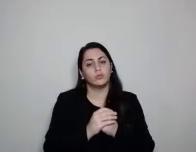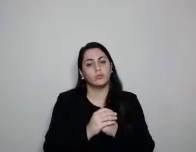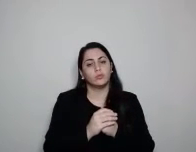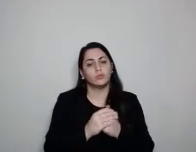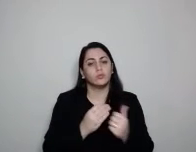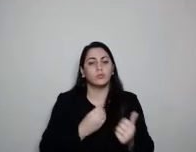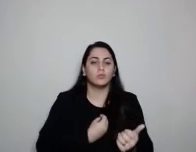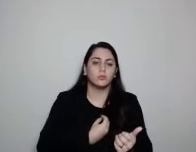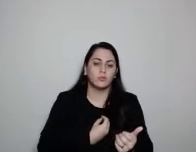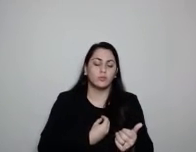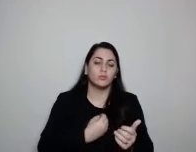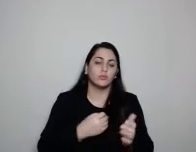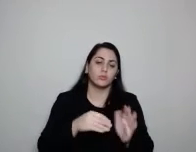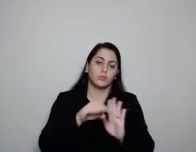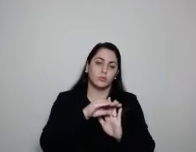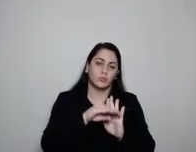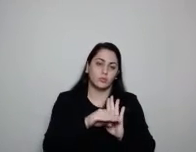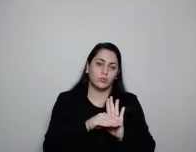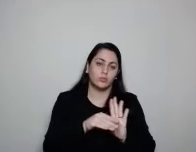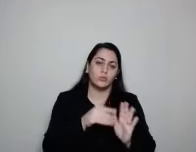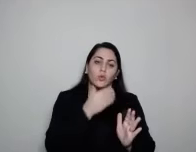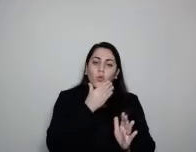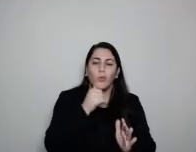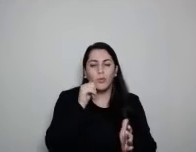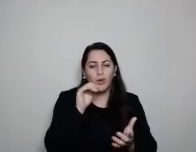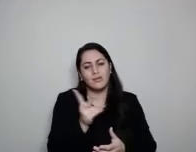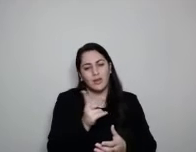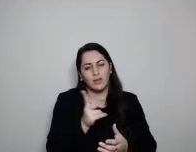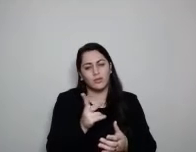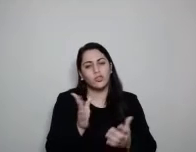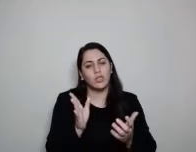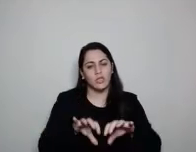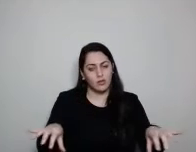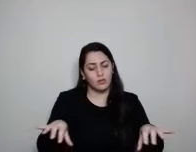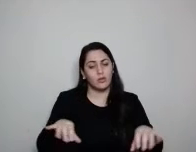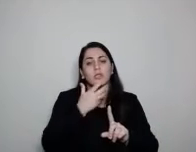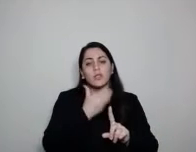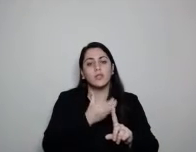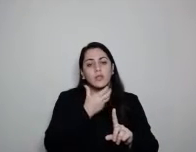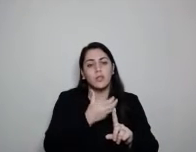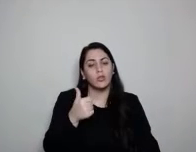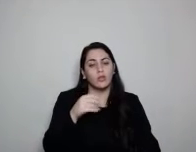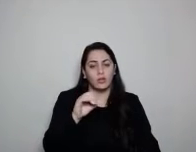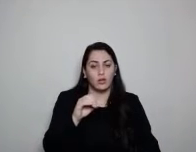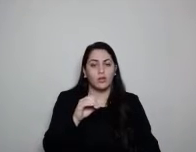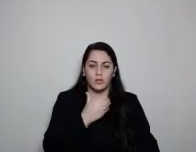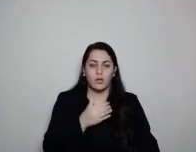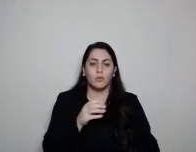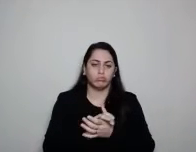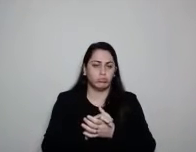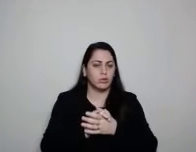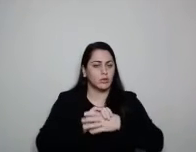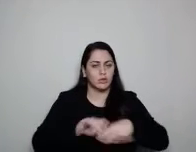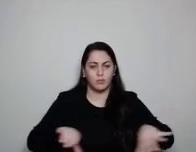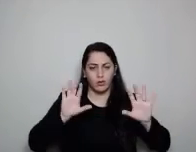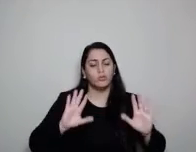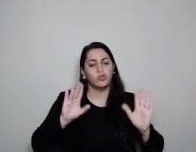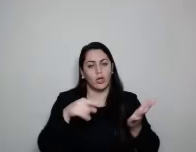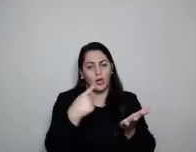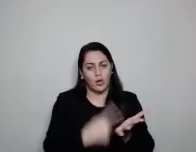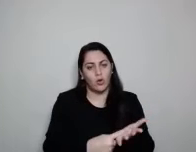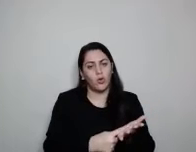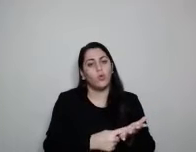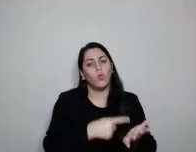dezembro. No dia 10 de dezembro, quando ocorreu a separação fática, as partes firmaram um acordo extrajudicial com a